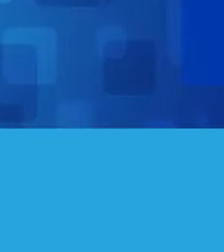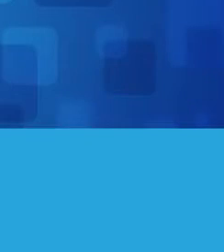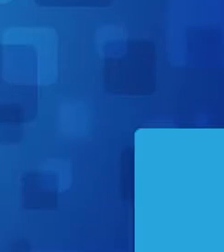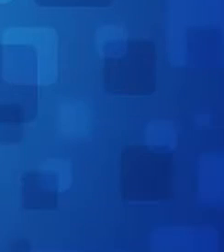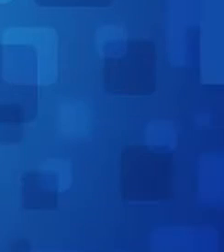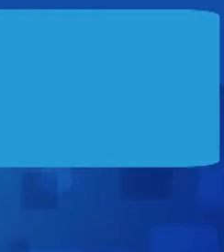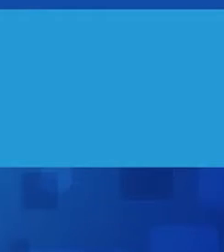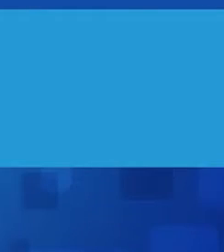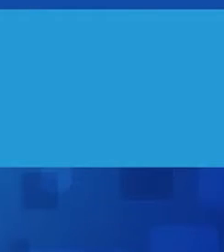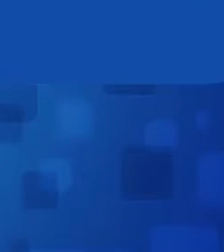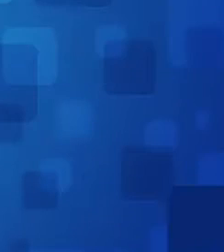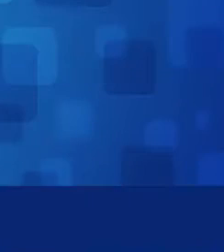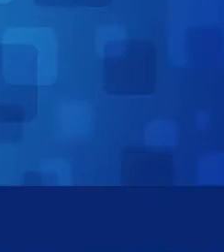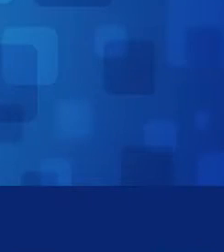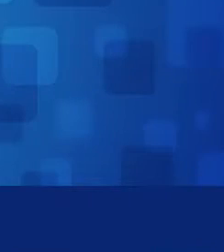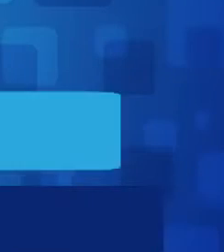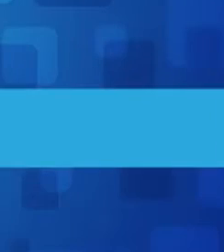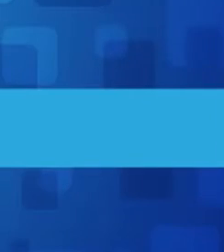Música